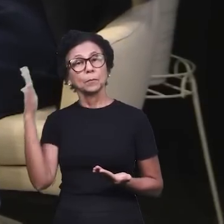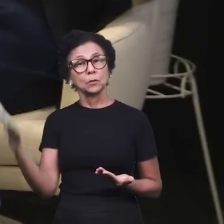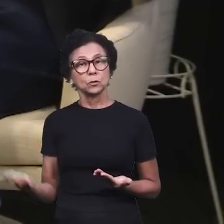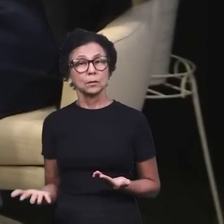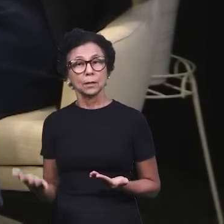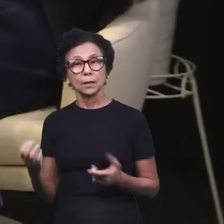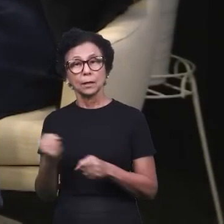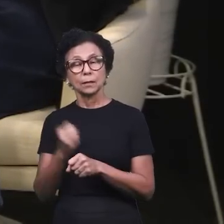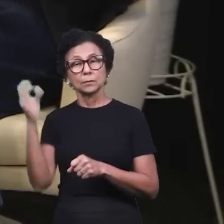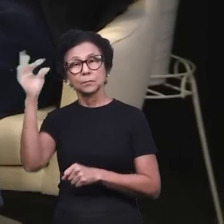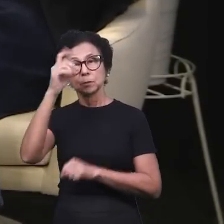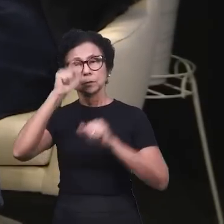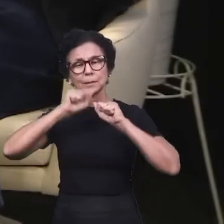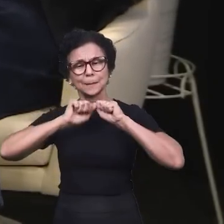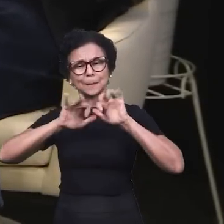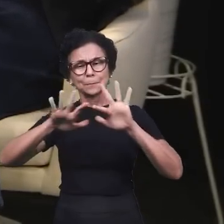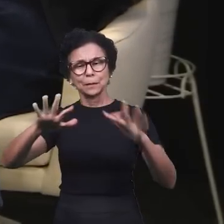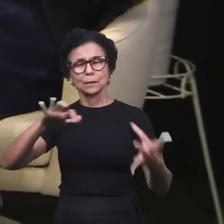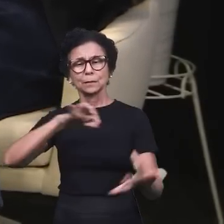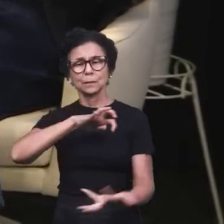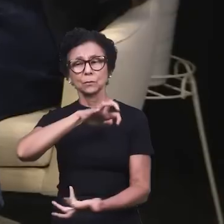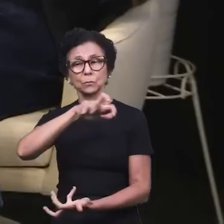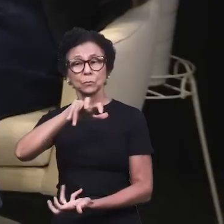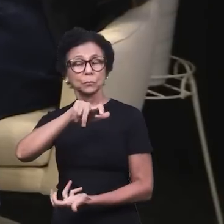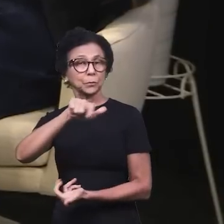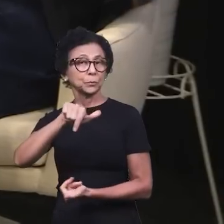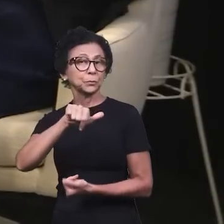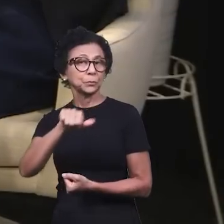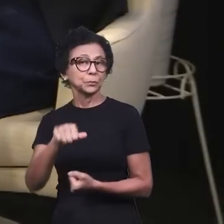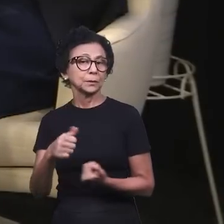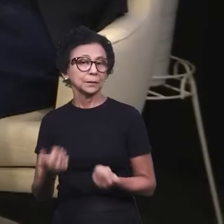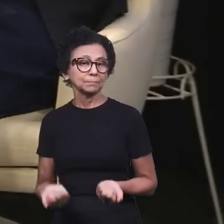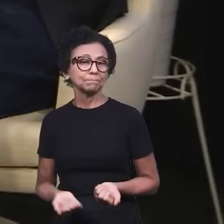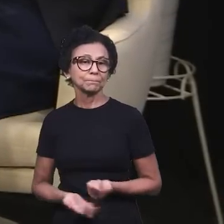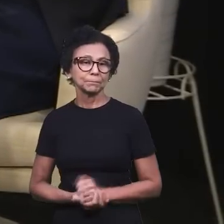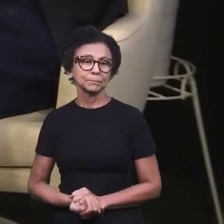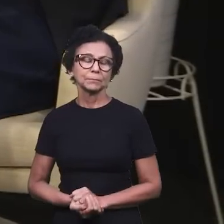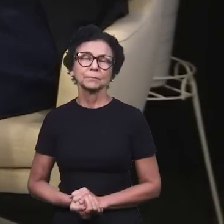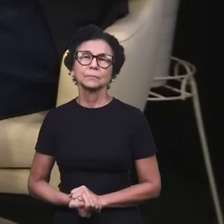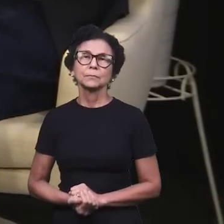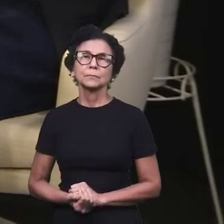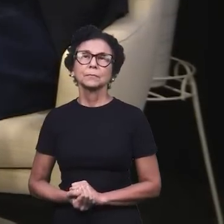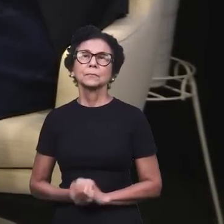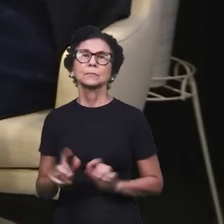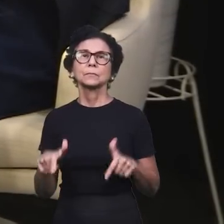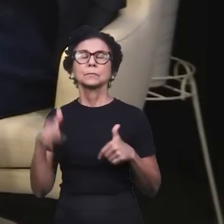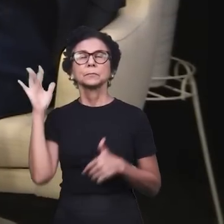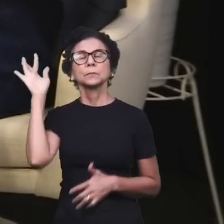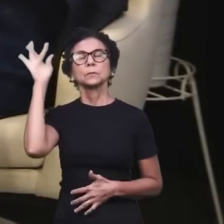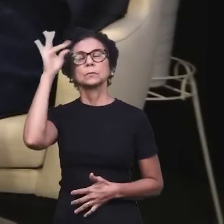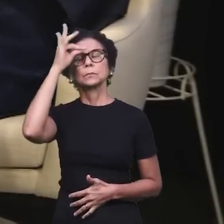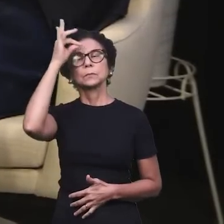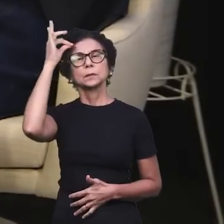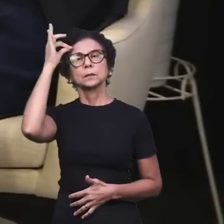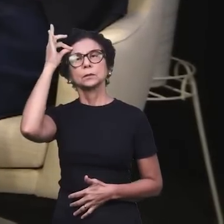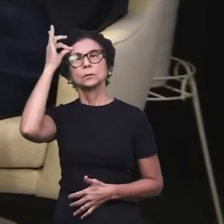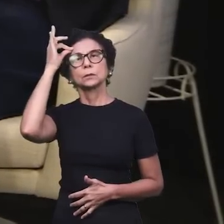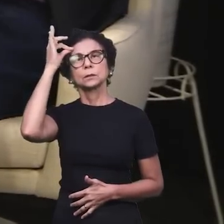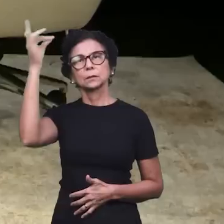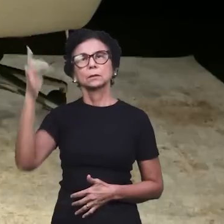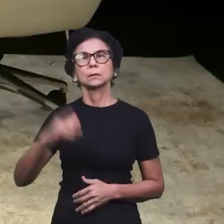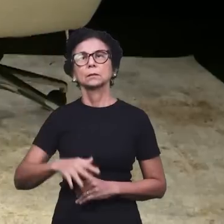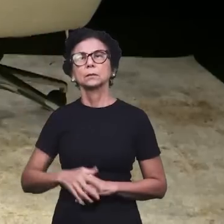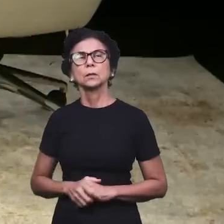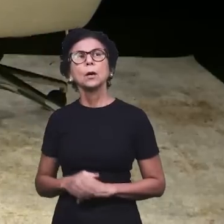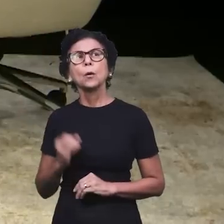uma operação do Espírito Santo. Que Deus, como é que nós vamos atingir a Coreia? Como é que nós atingimos